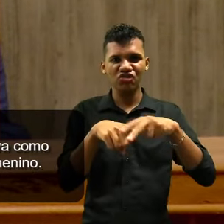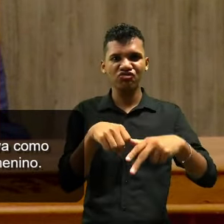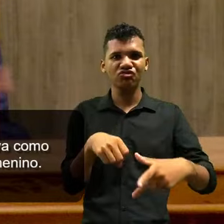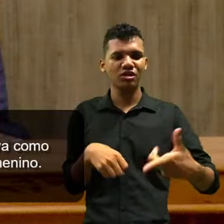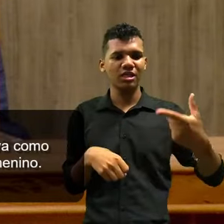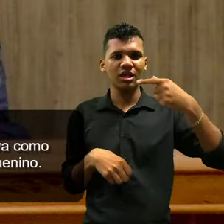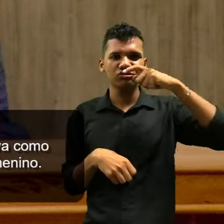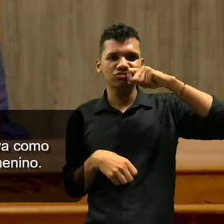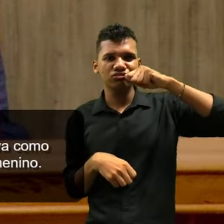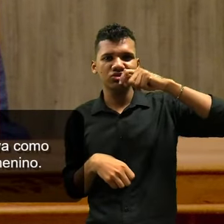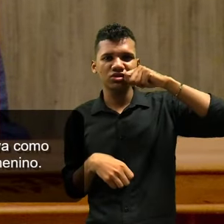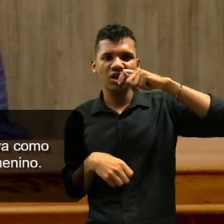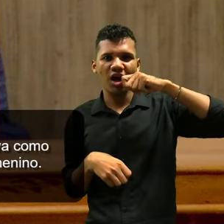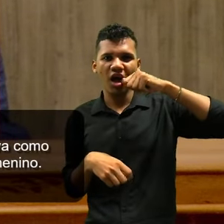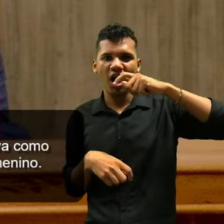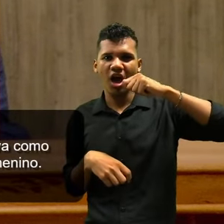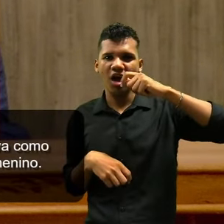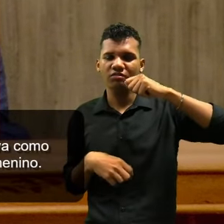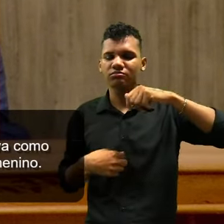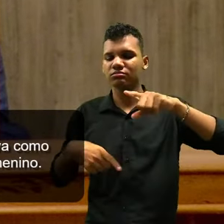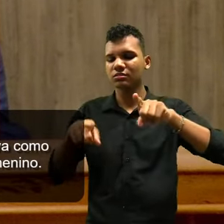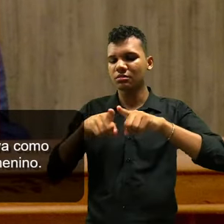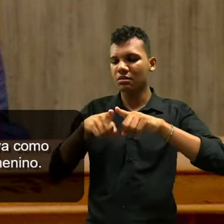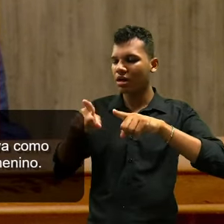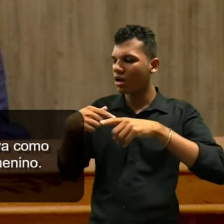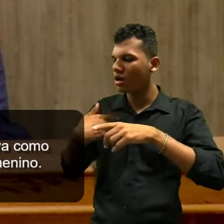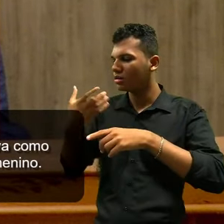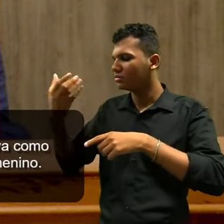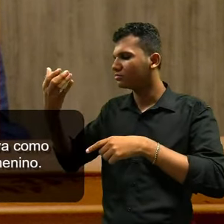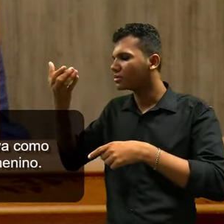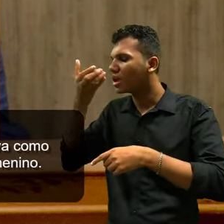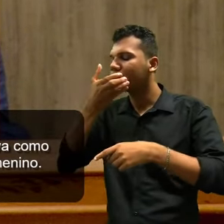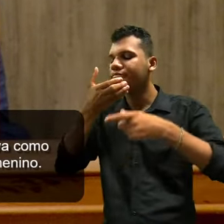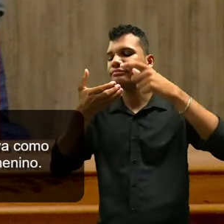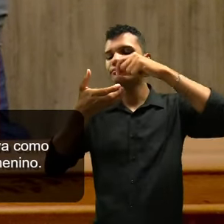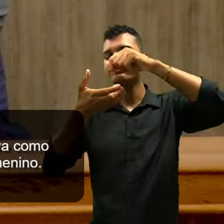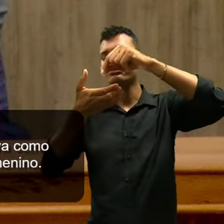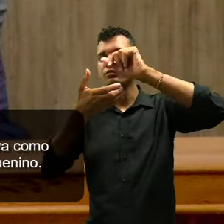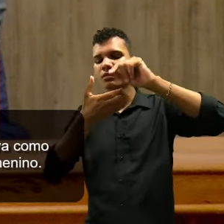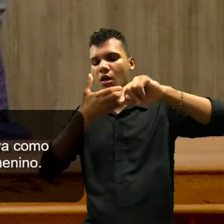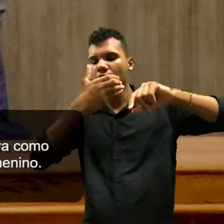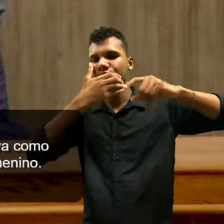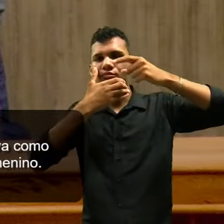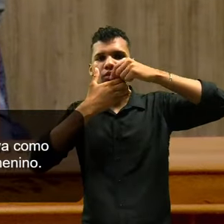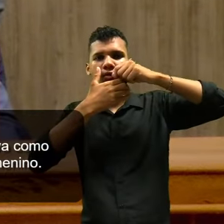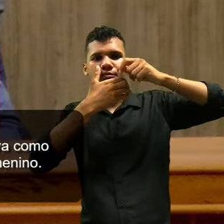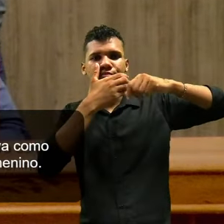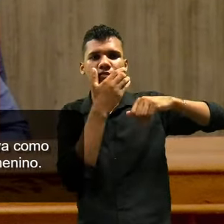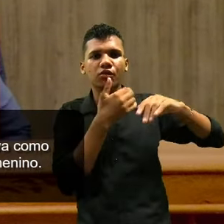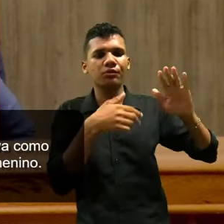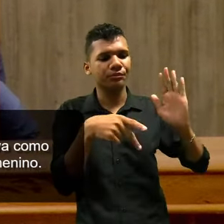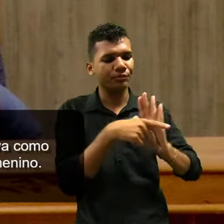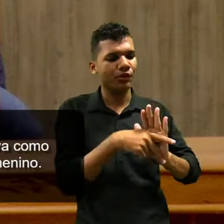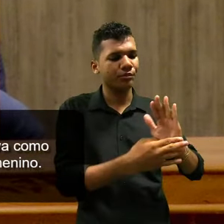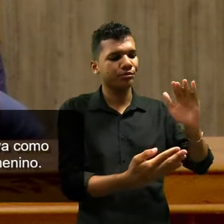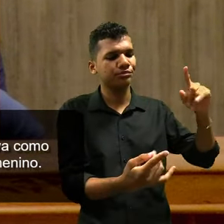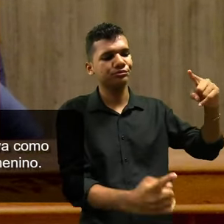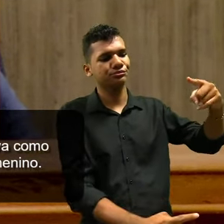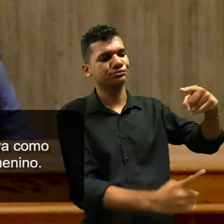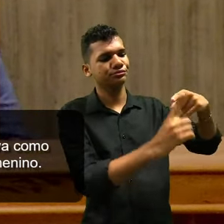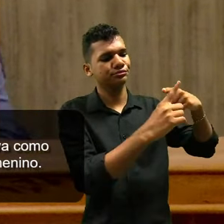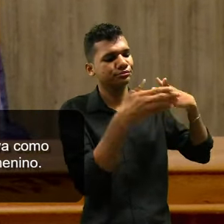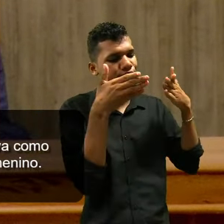pimenta malagueta lá eu comia em cima do Pé de Manga dentro do cemitério e eu tô vivo até